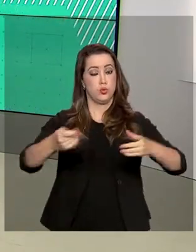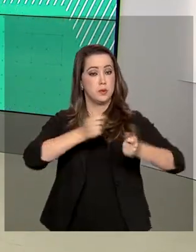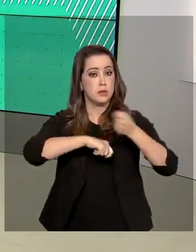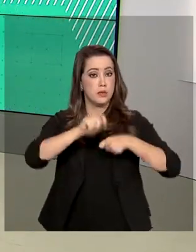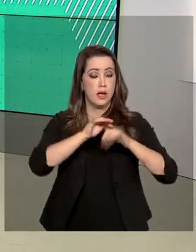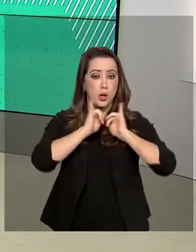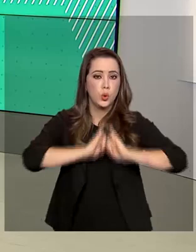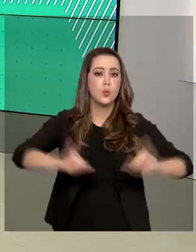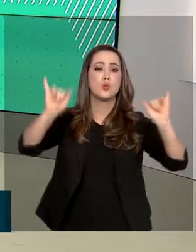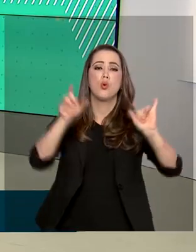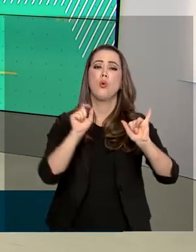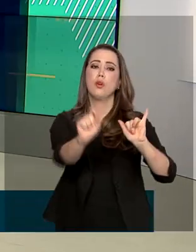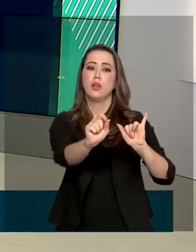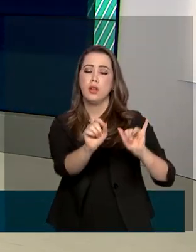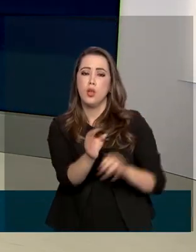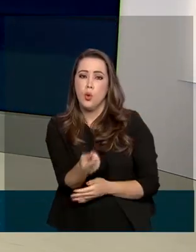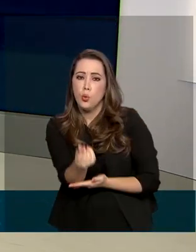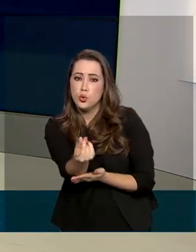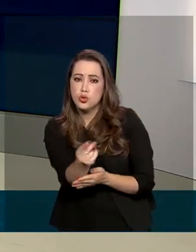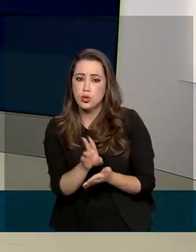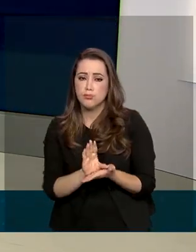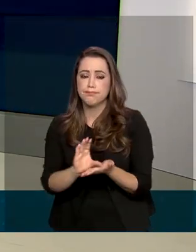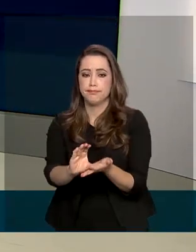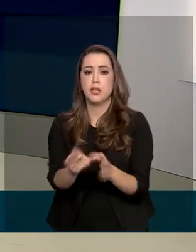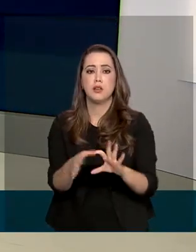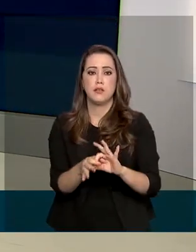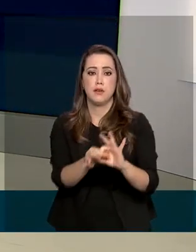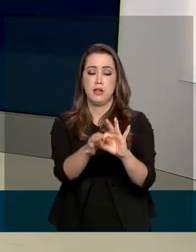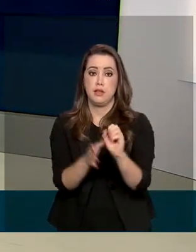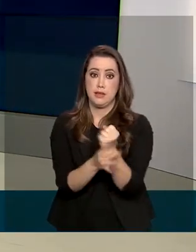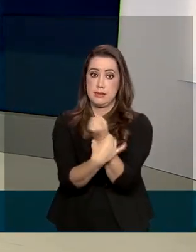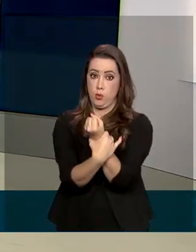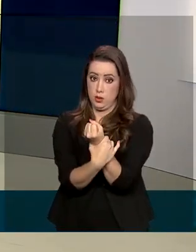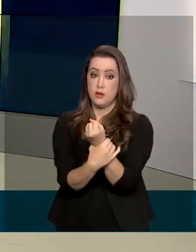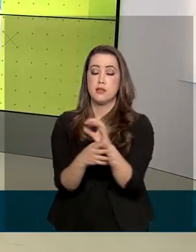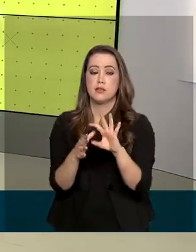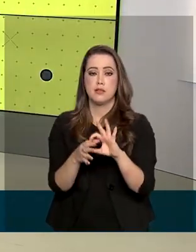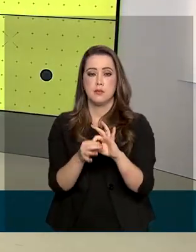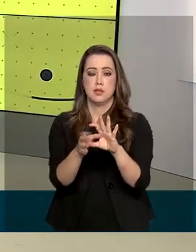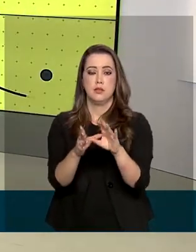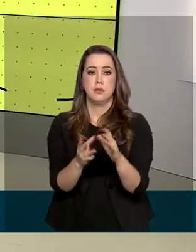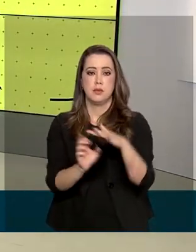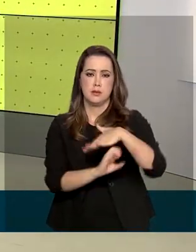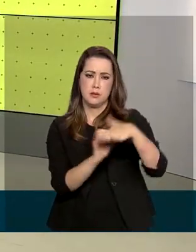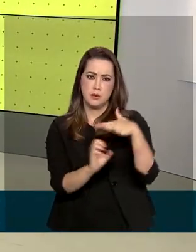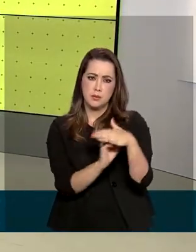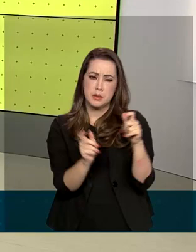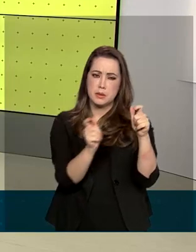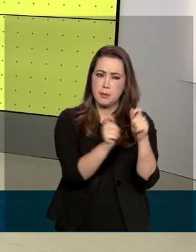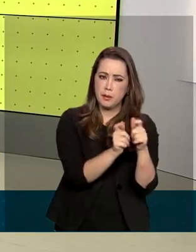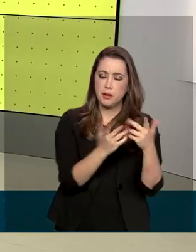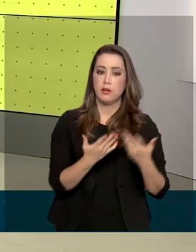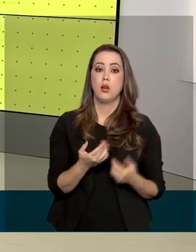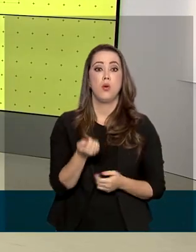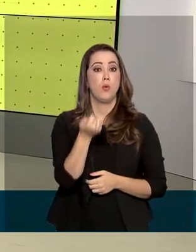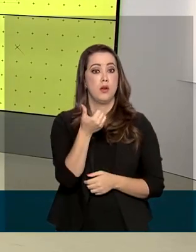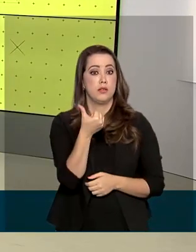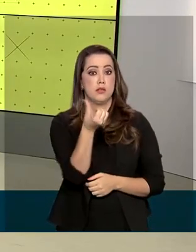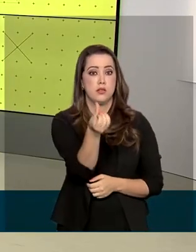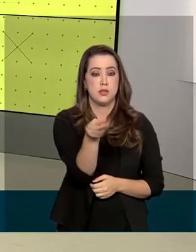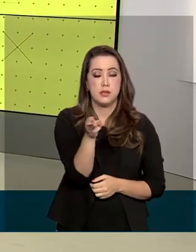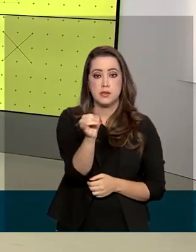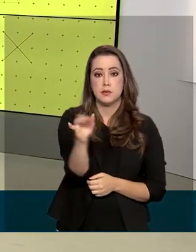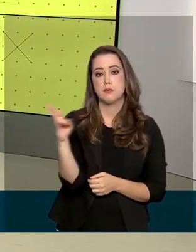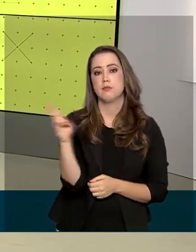garantidor de operações que vai assegurar a liberação de empréstimos para as micro e pequenas empresas. São quase 16